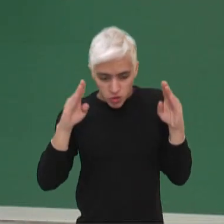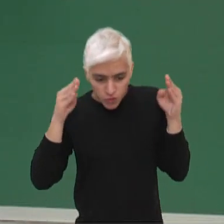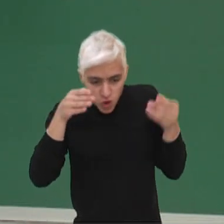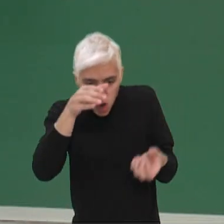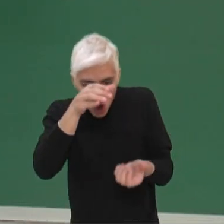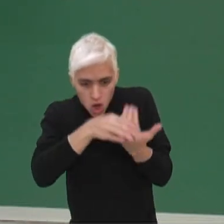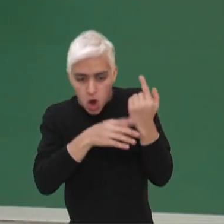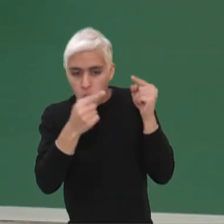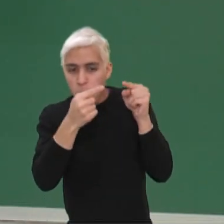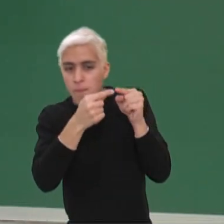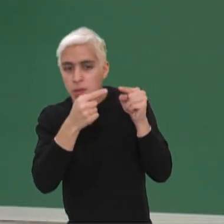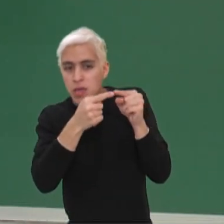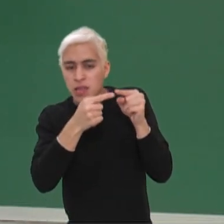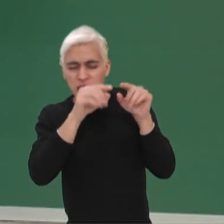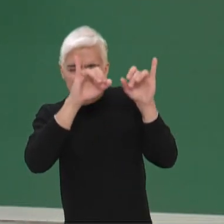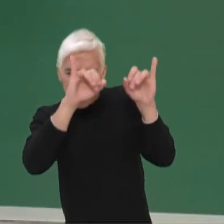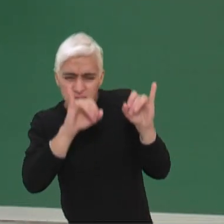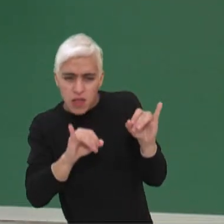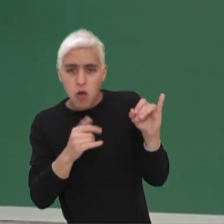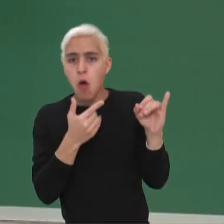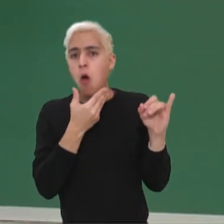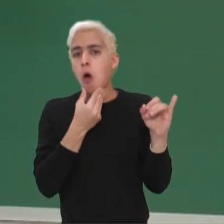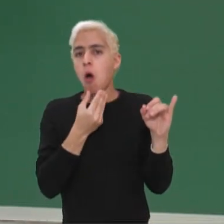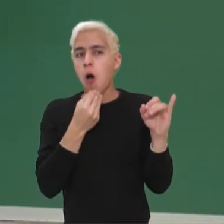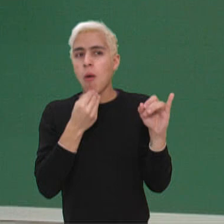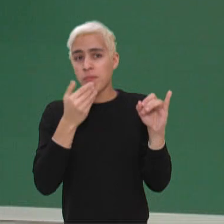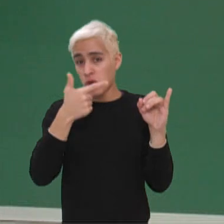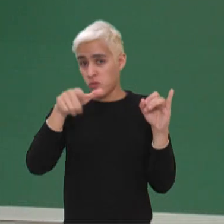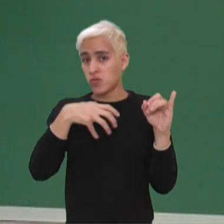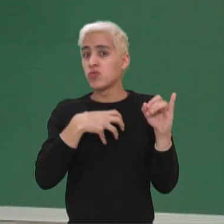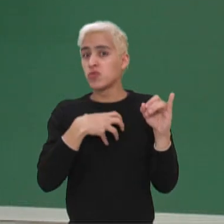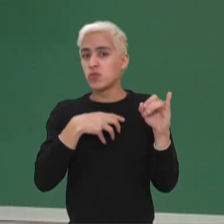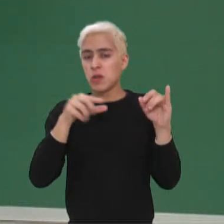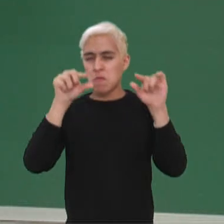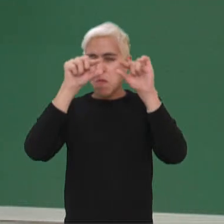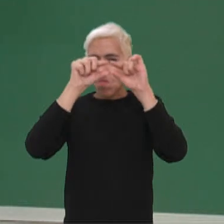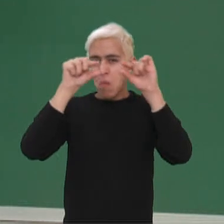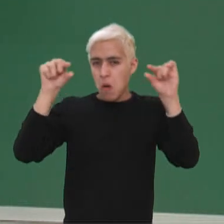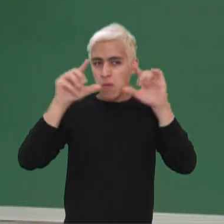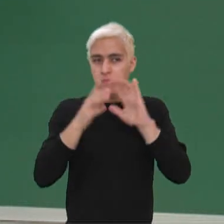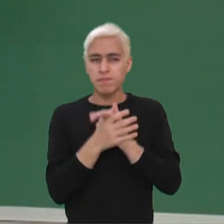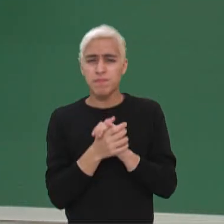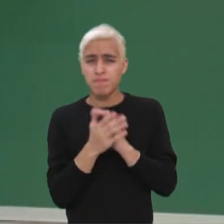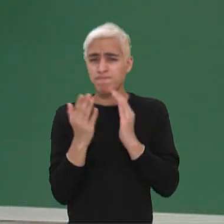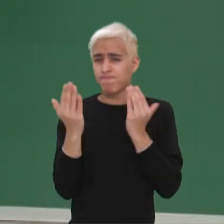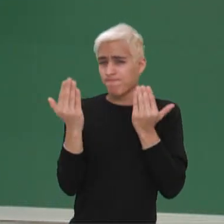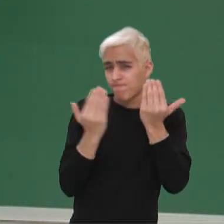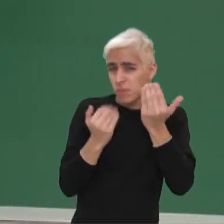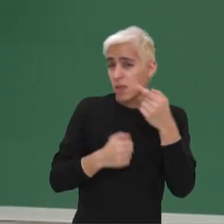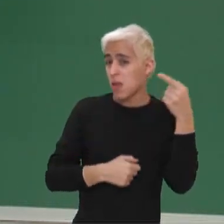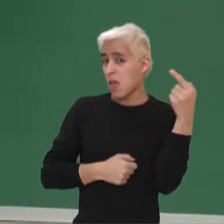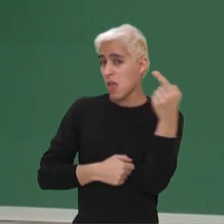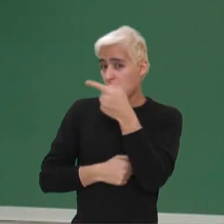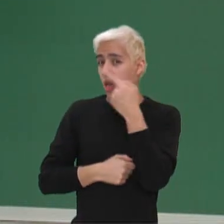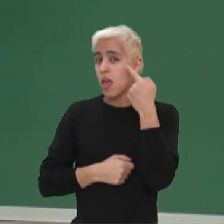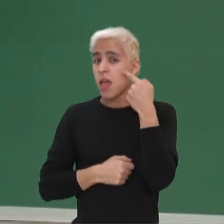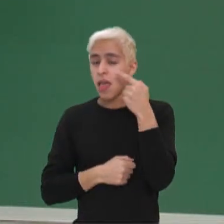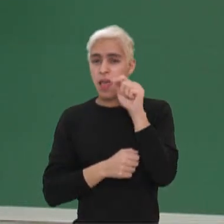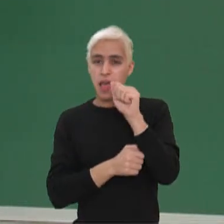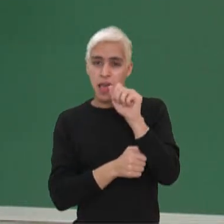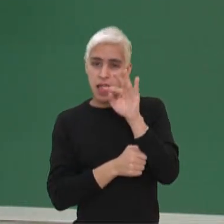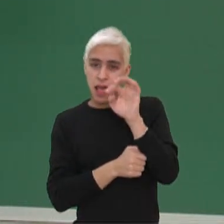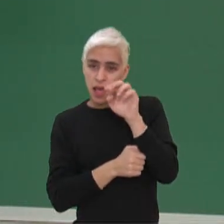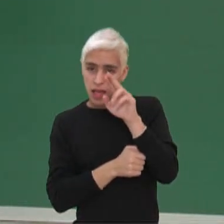divindades masculinas é representado com o dórico. Mas se vocês repararem novamente, o templo de Atena, que é